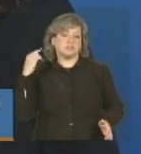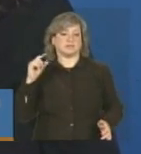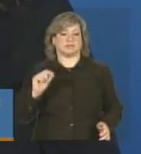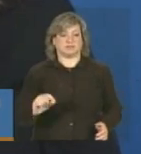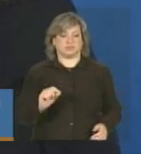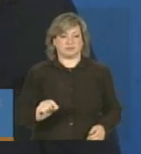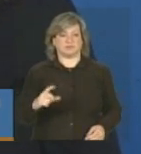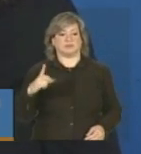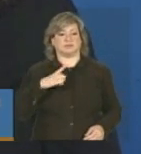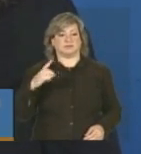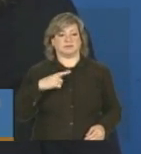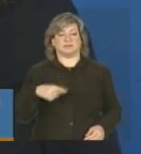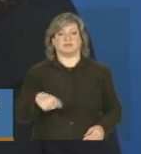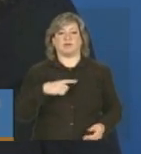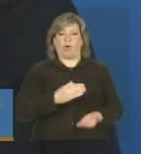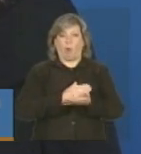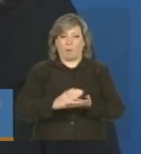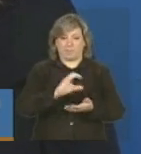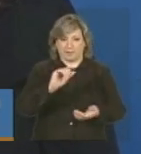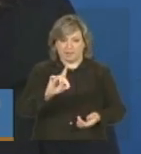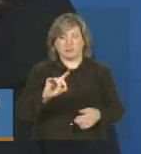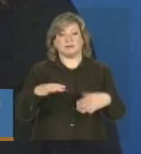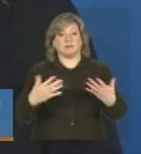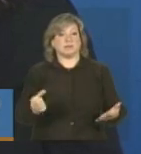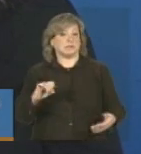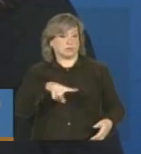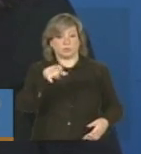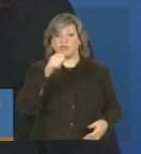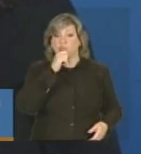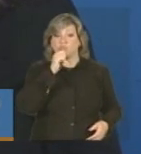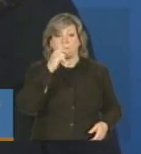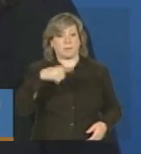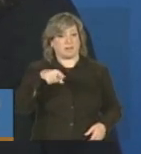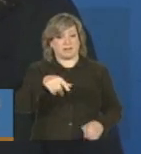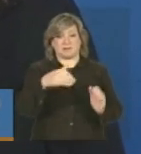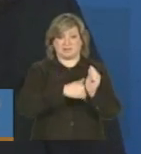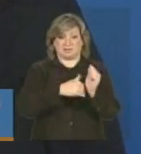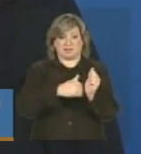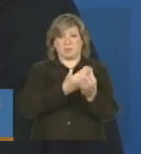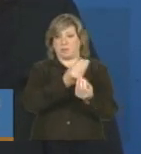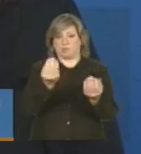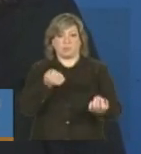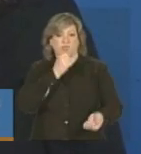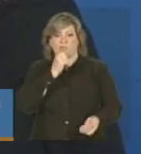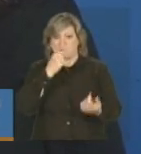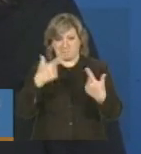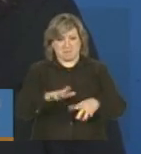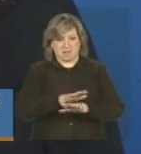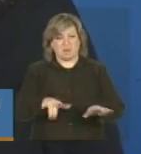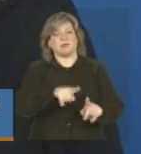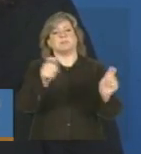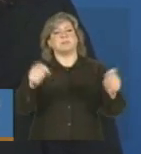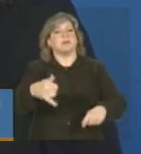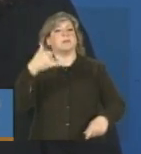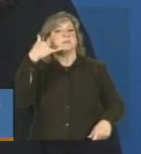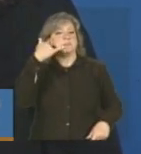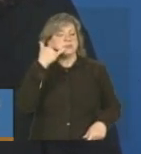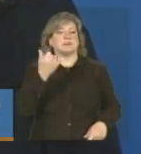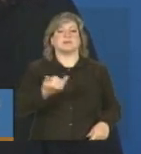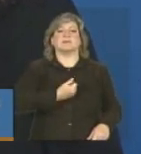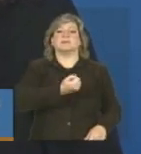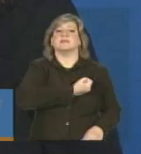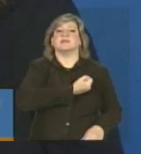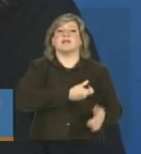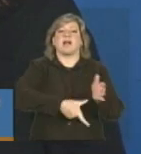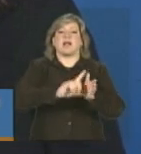CAD. Se não tiver mais essa senha, o que tem sido frequente, nos telefones, naqueles